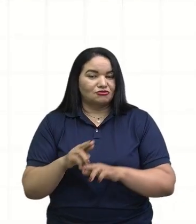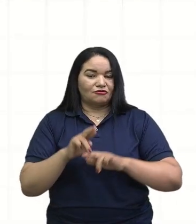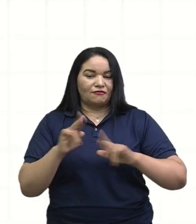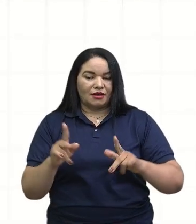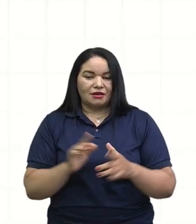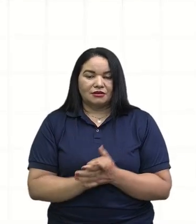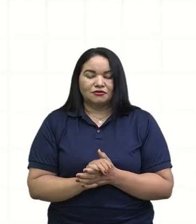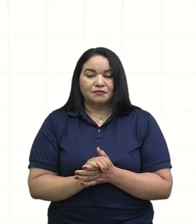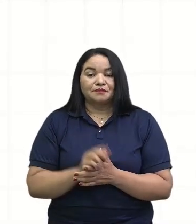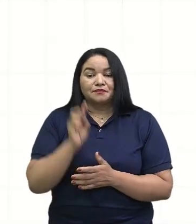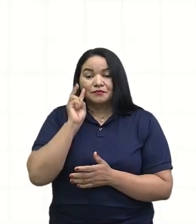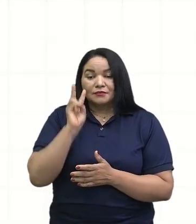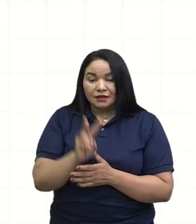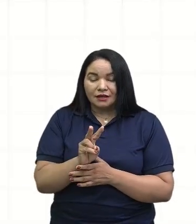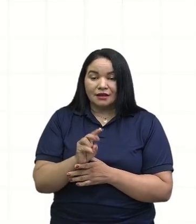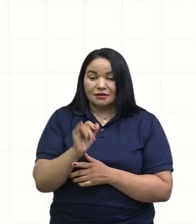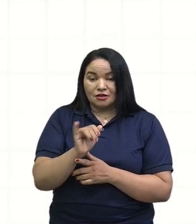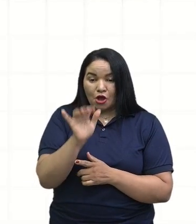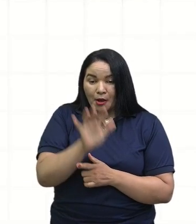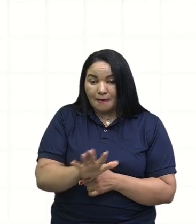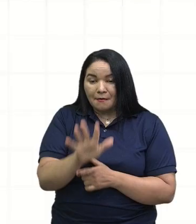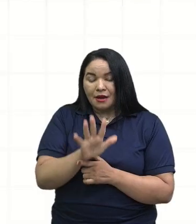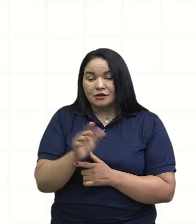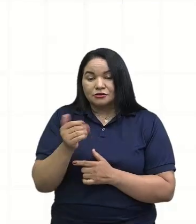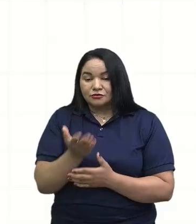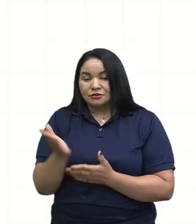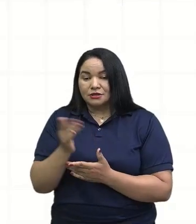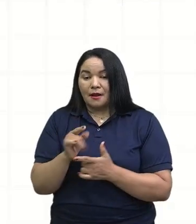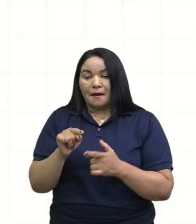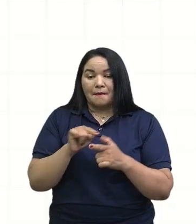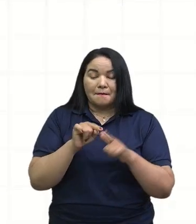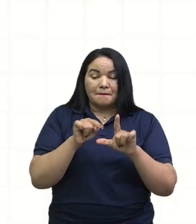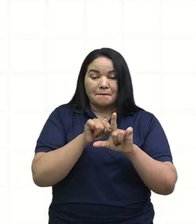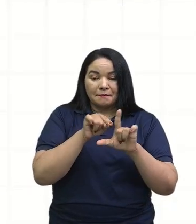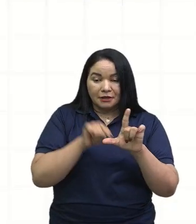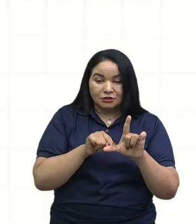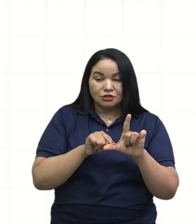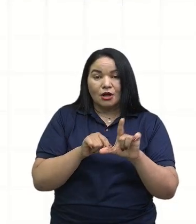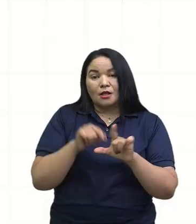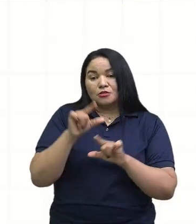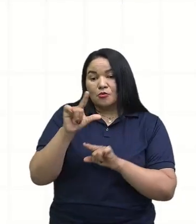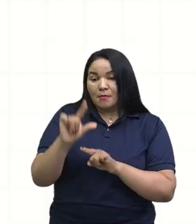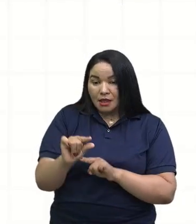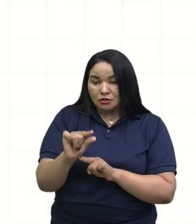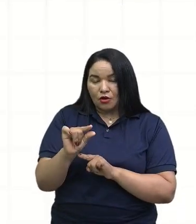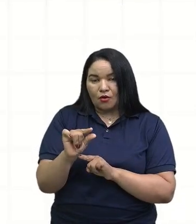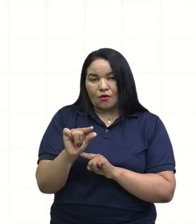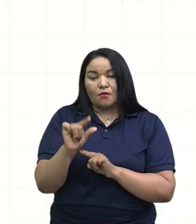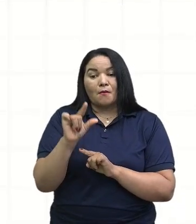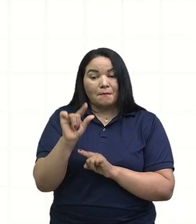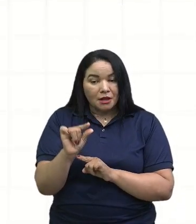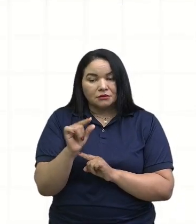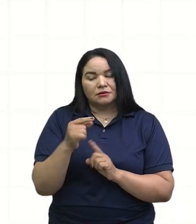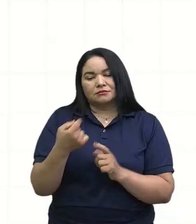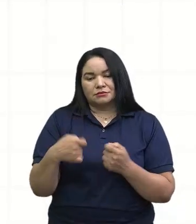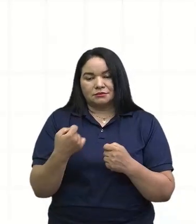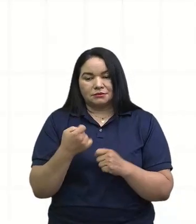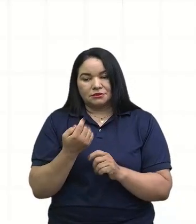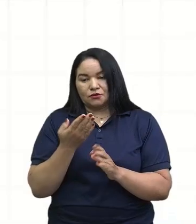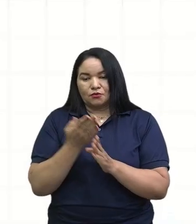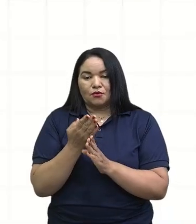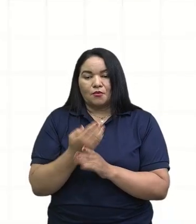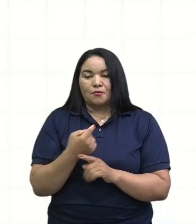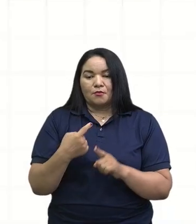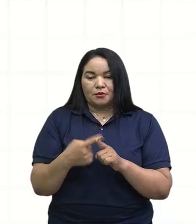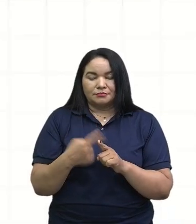imagem, analisando a imagem, podemos afirmar que a medida do menor ângulo é... Aí, aluno, já sabemos que